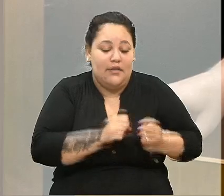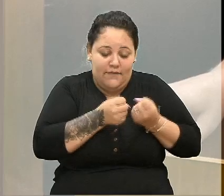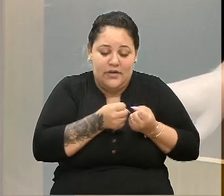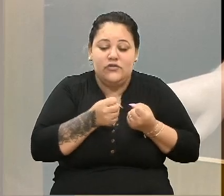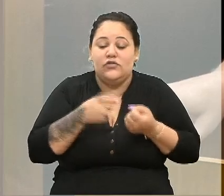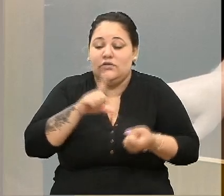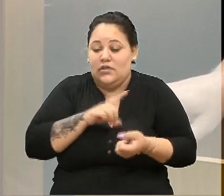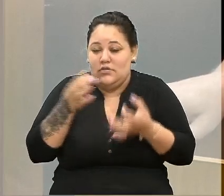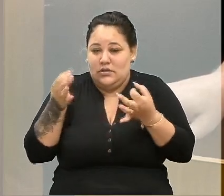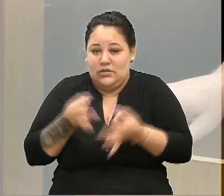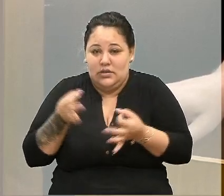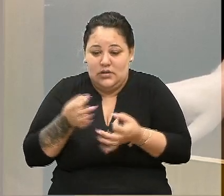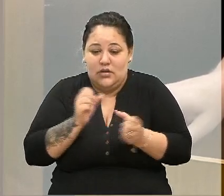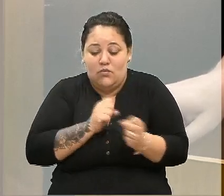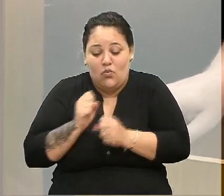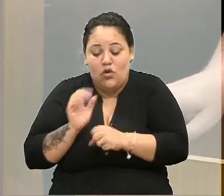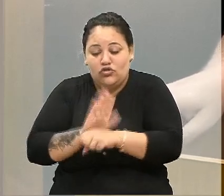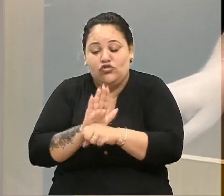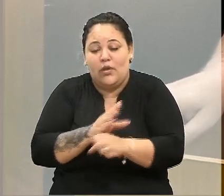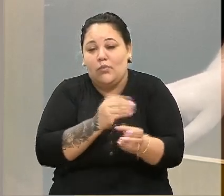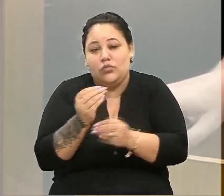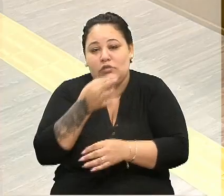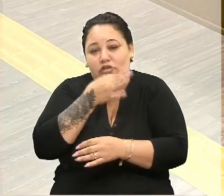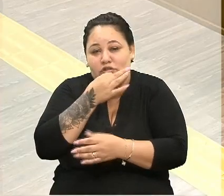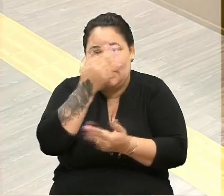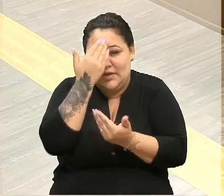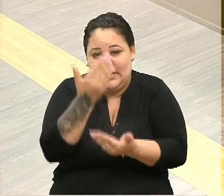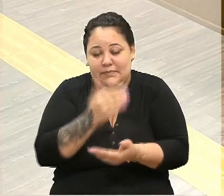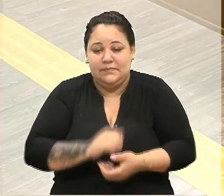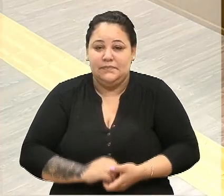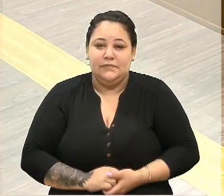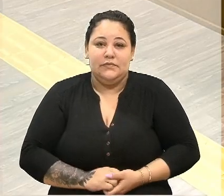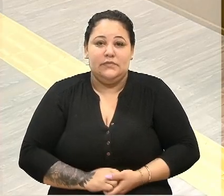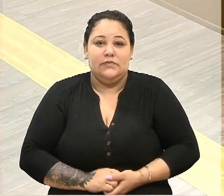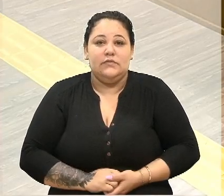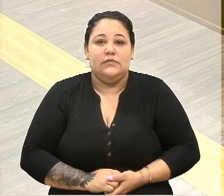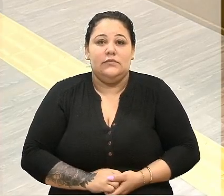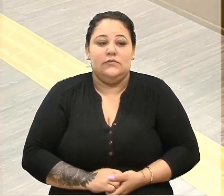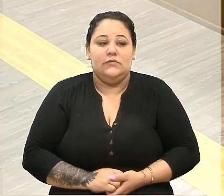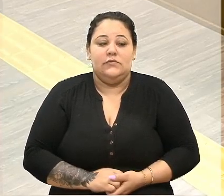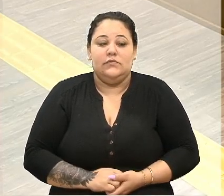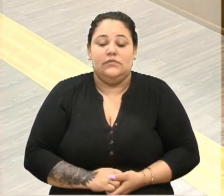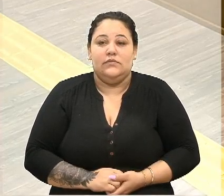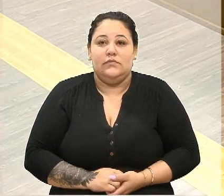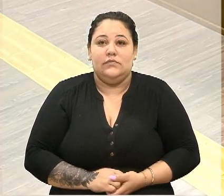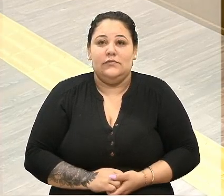que podem auxiliar e muito Caxias do Sul. Obrigado, senhor presidente. Encerrado o grande